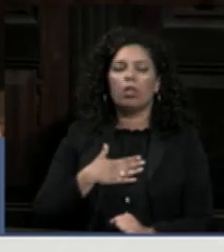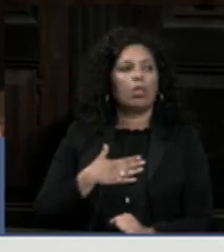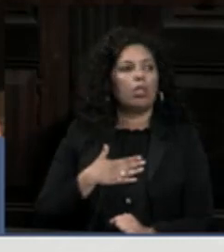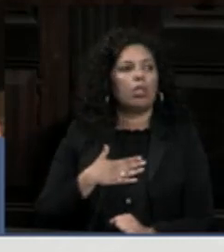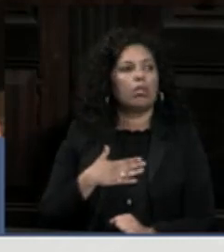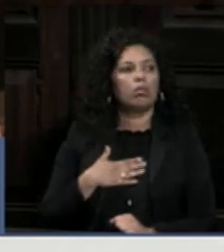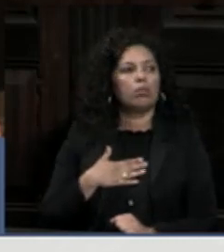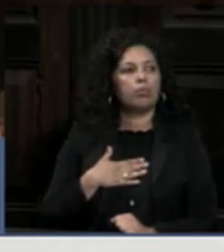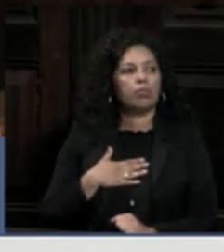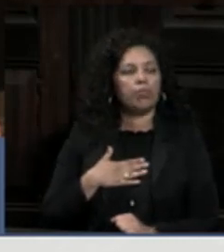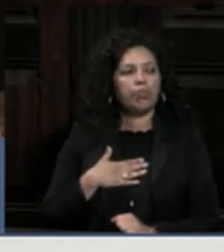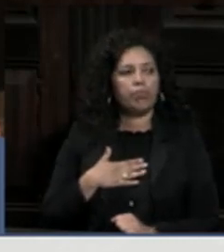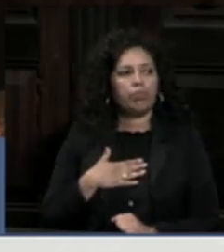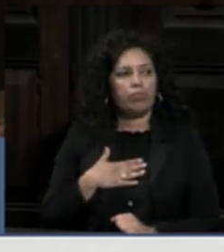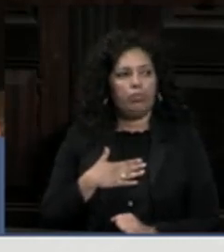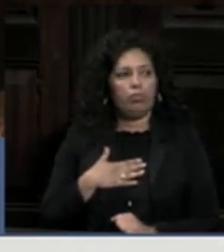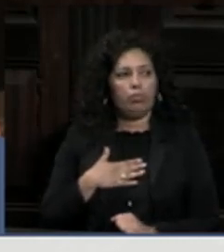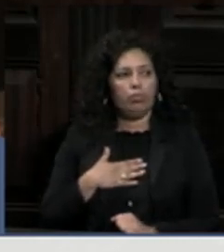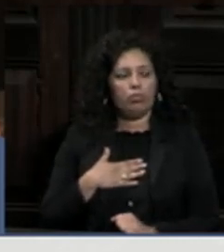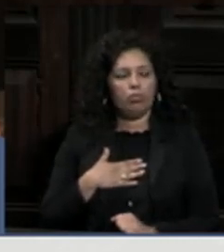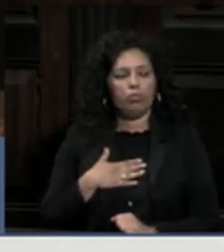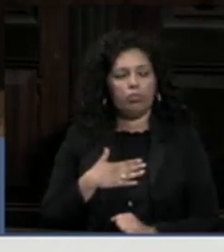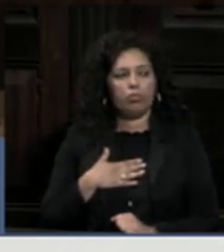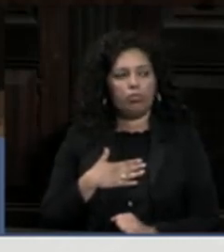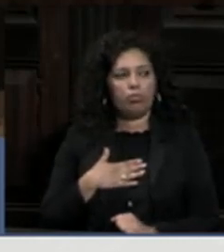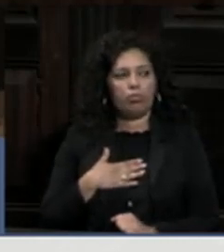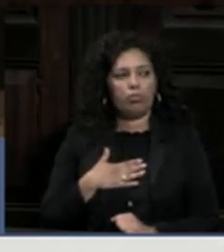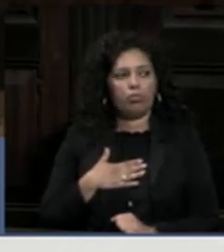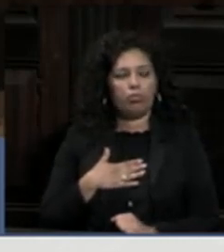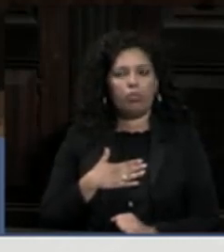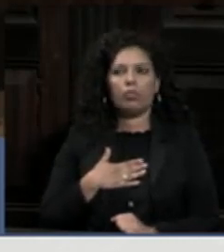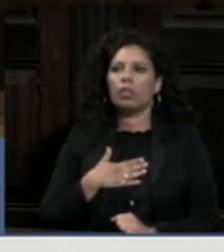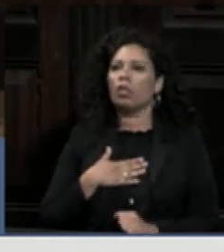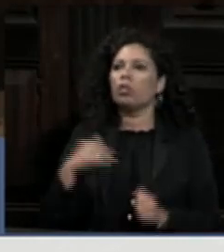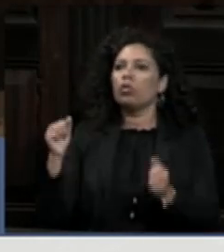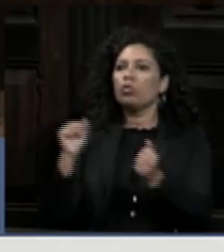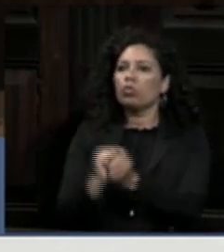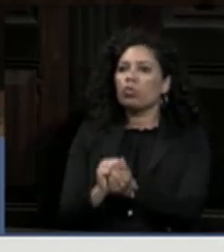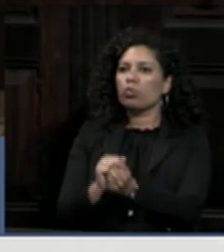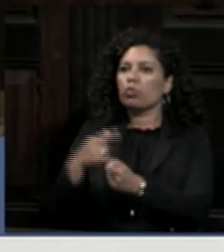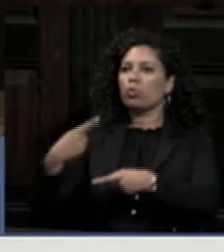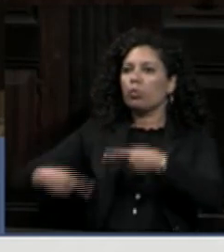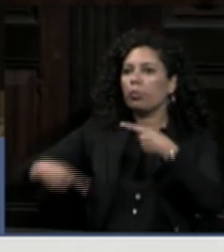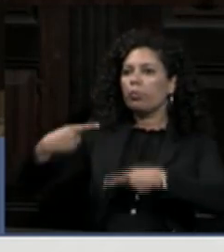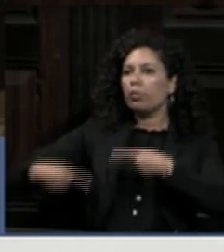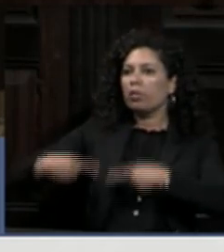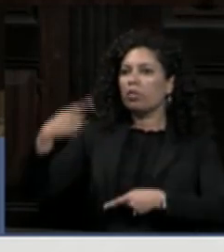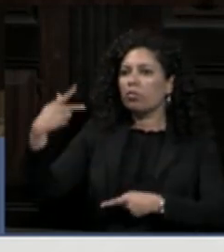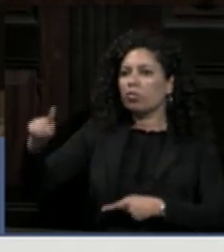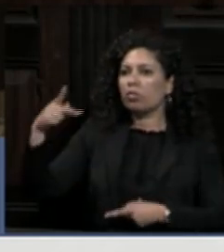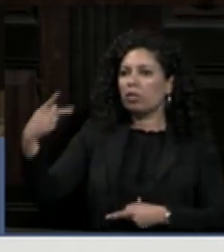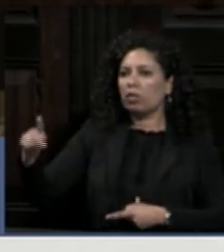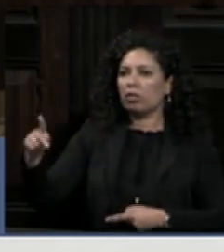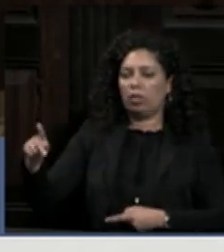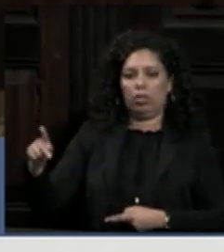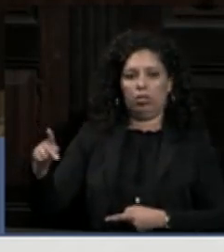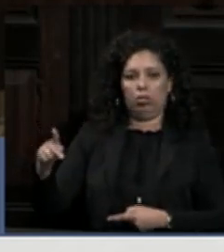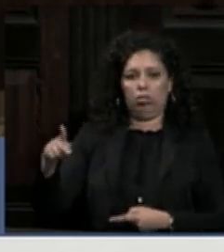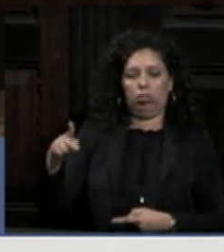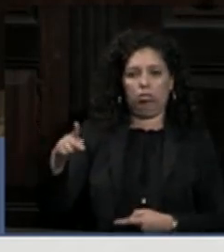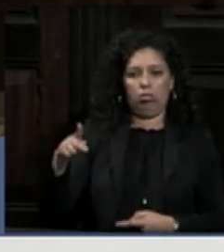sou eleitor jair bolsonaro não gosto